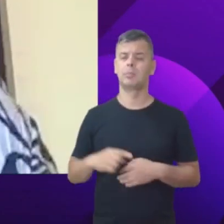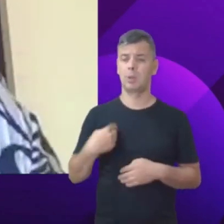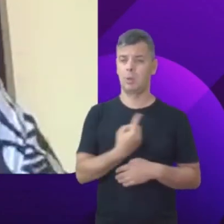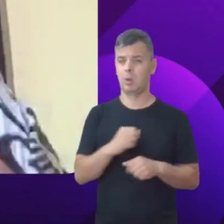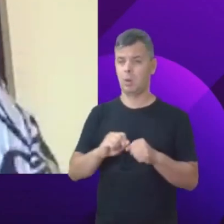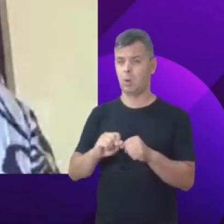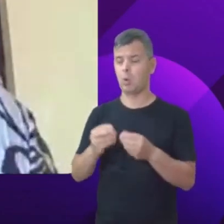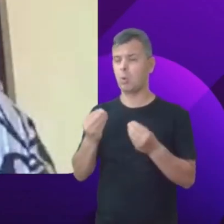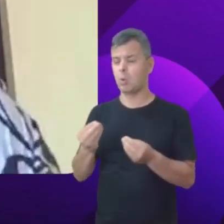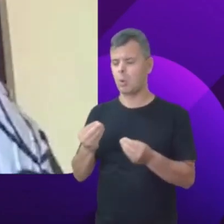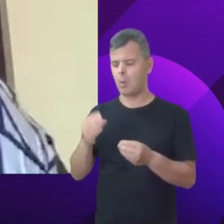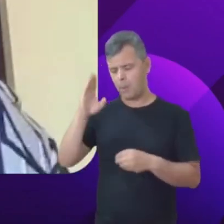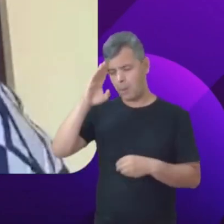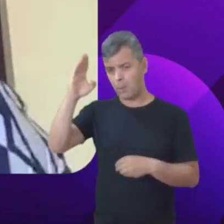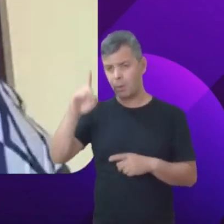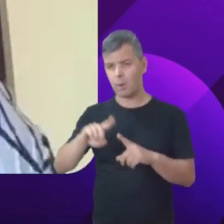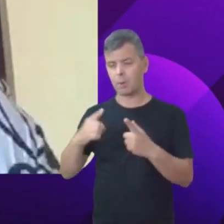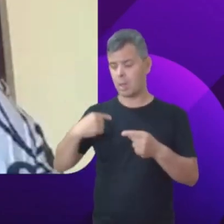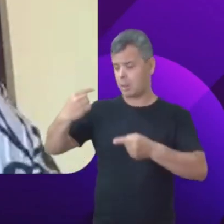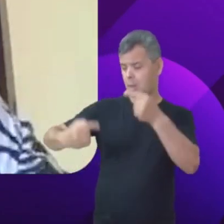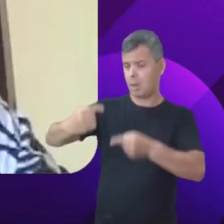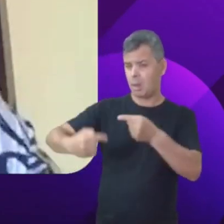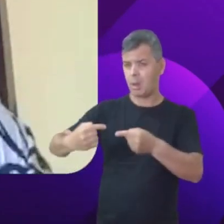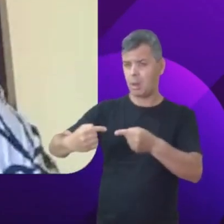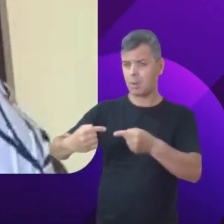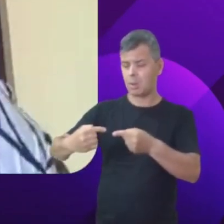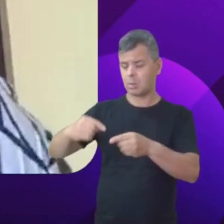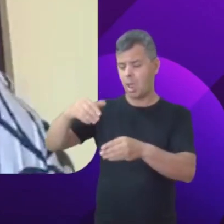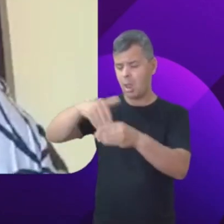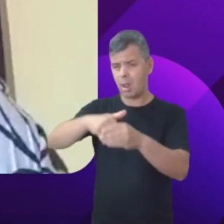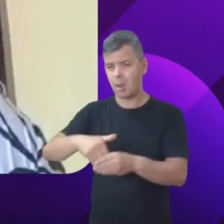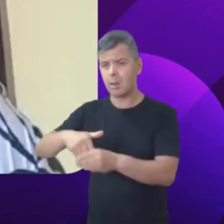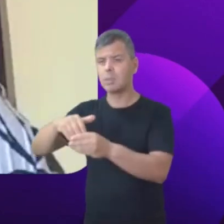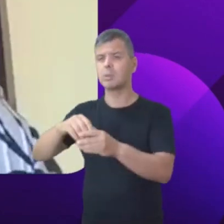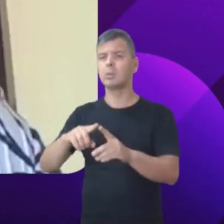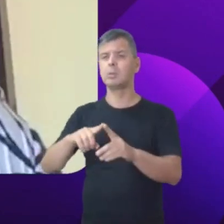gente teve como um principal mote, inclusive, debater as eleições